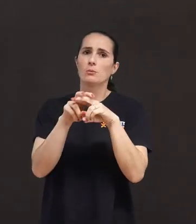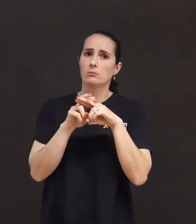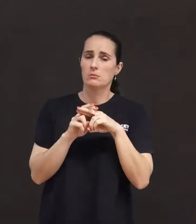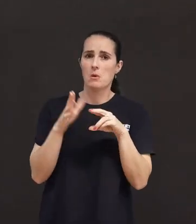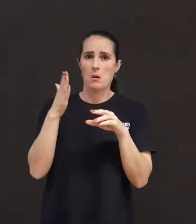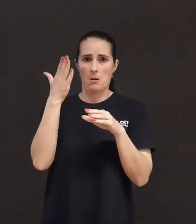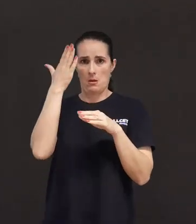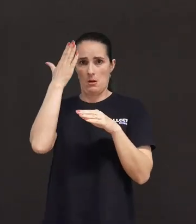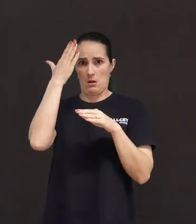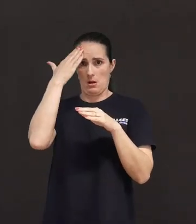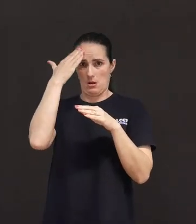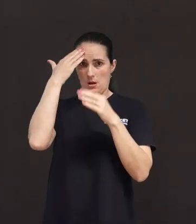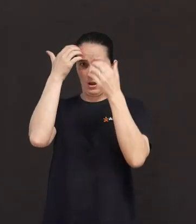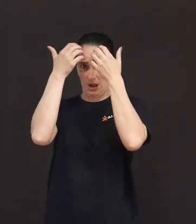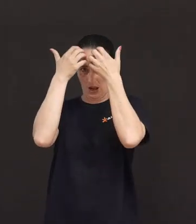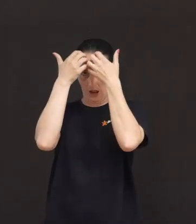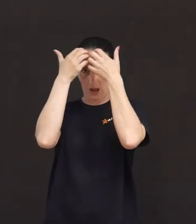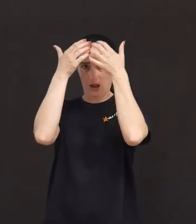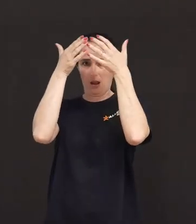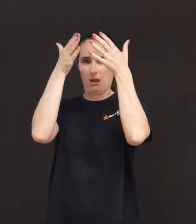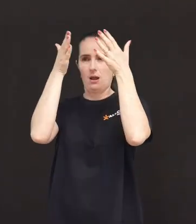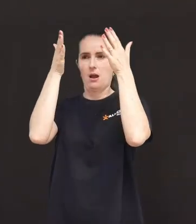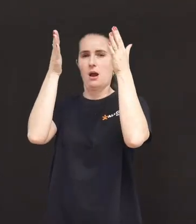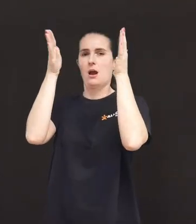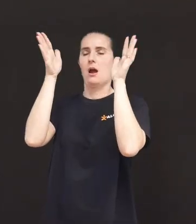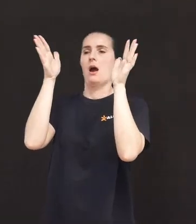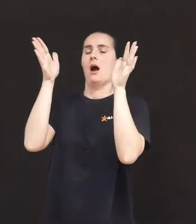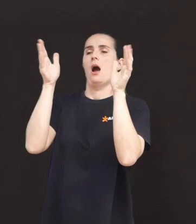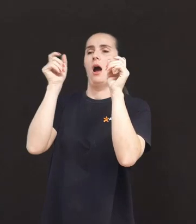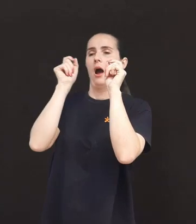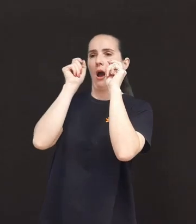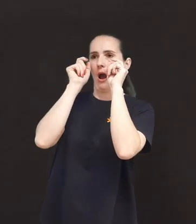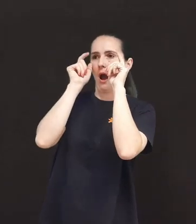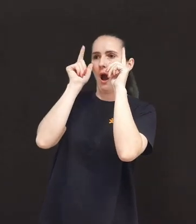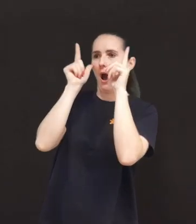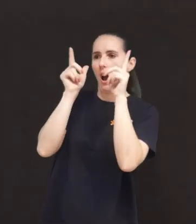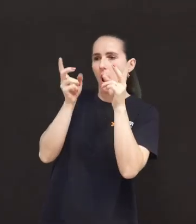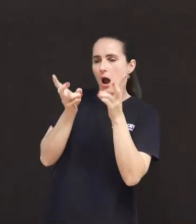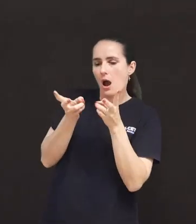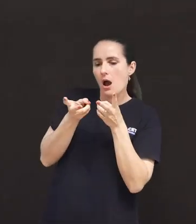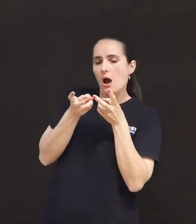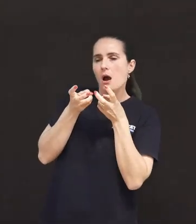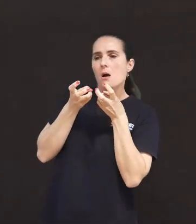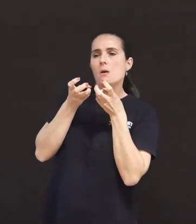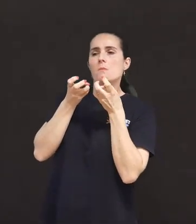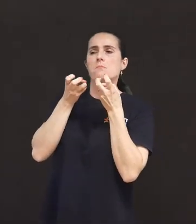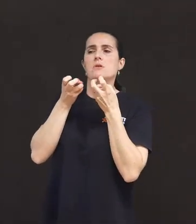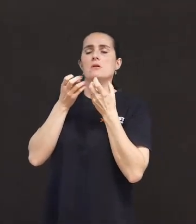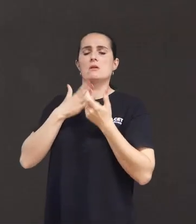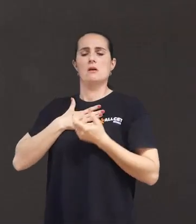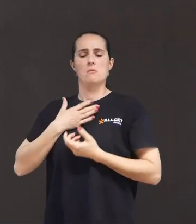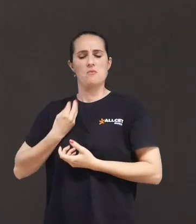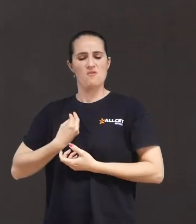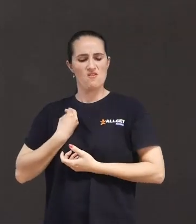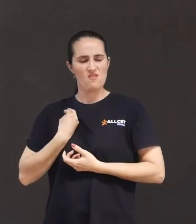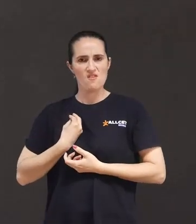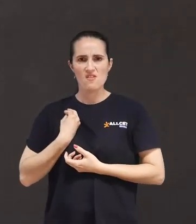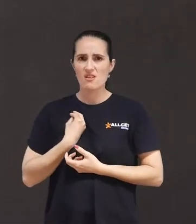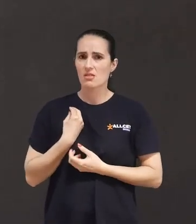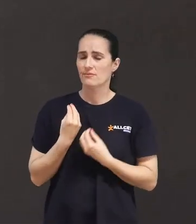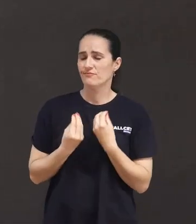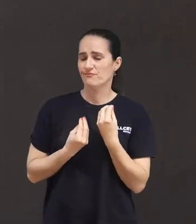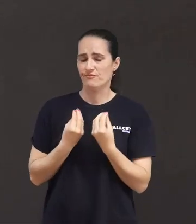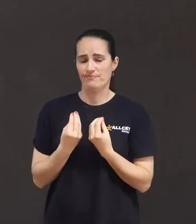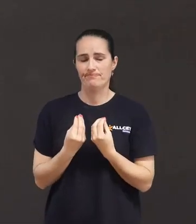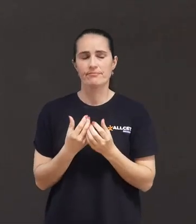minha mente foi abrindo, né? Eu fui tendo noção do que eu vivia. A que